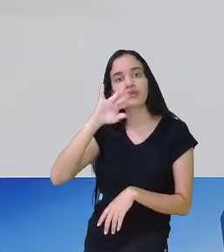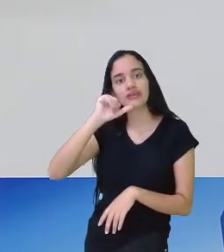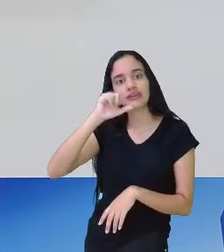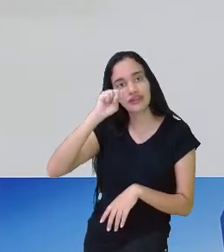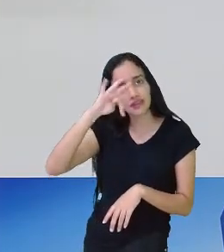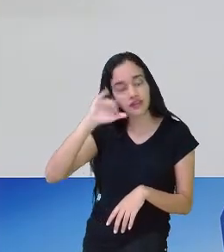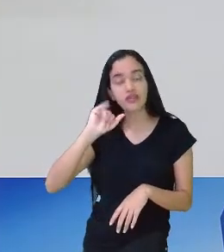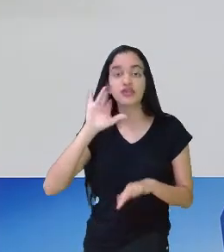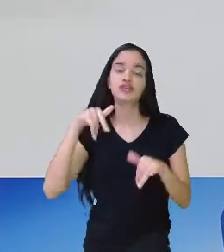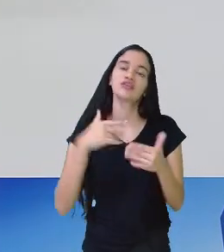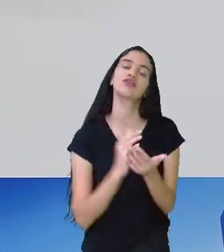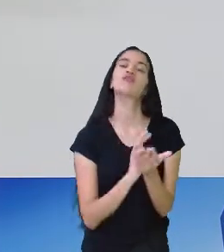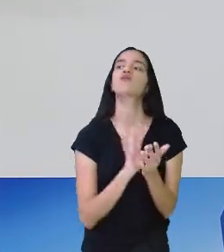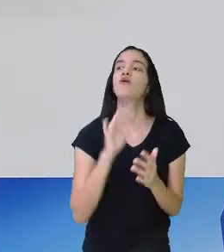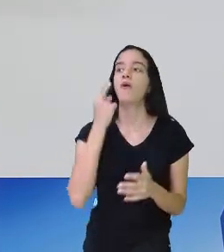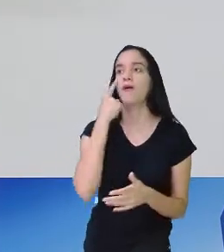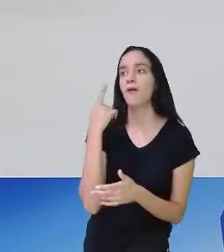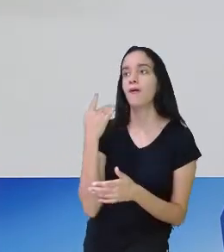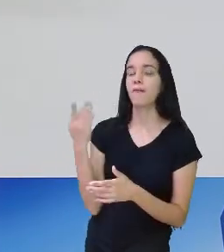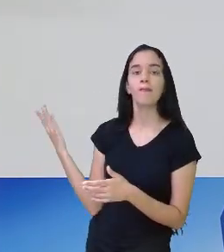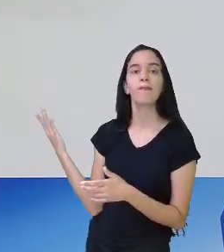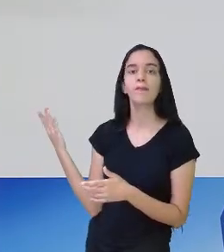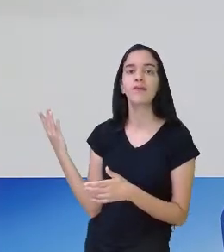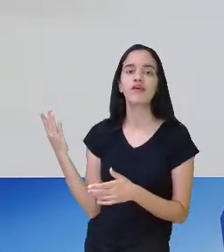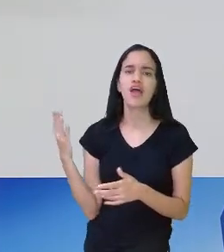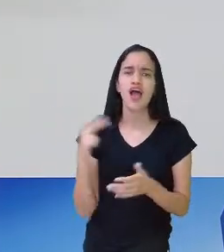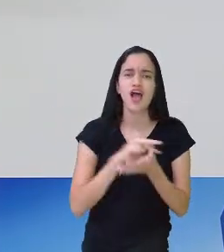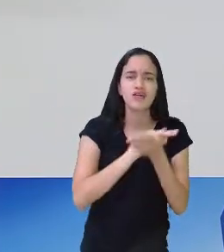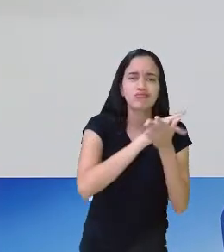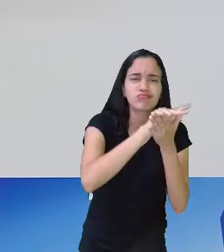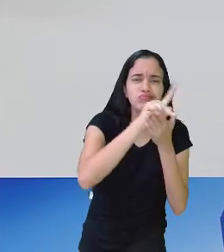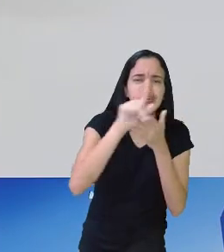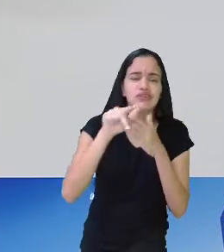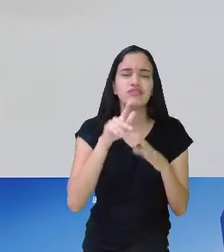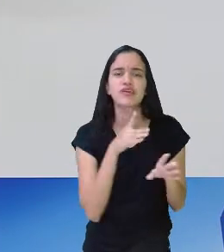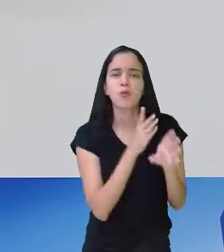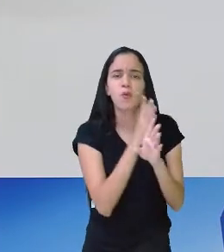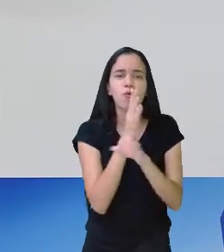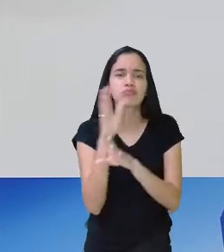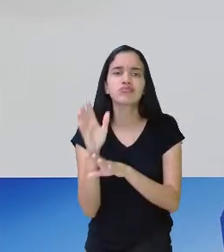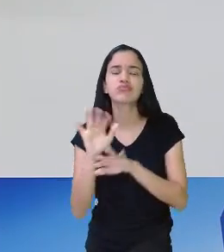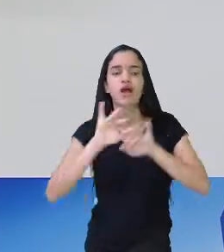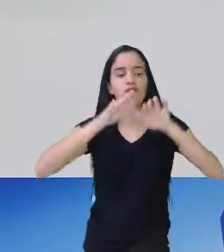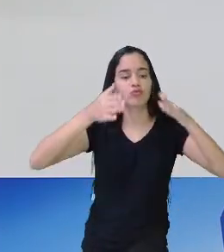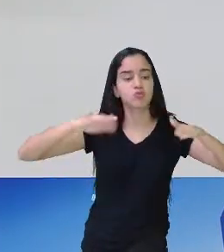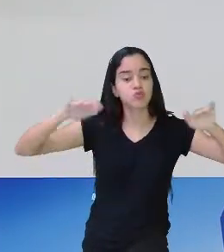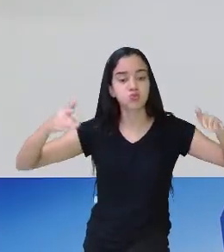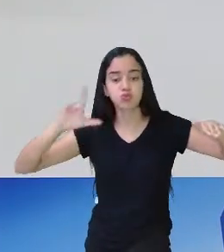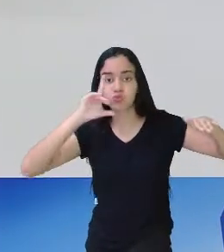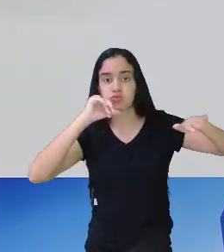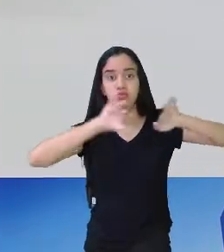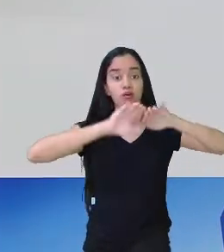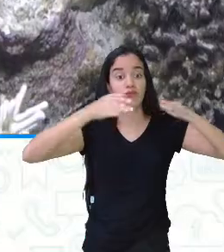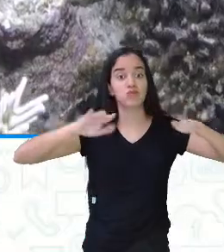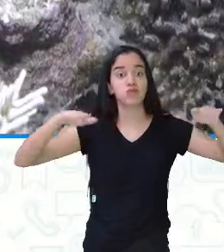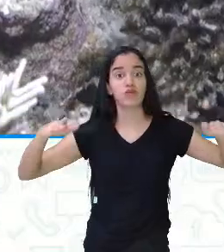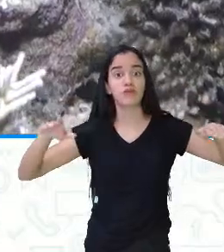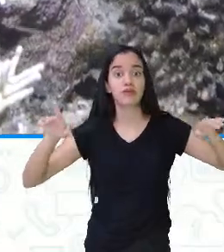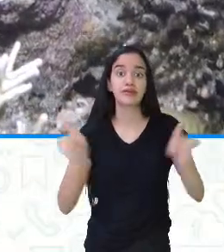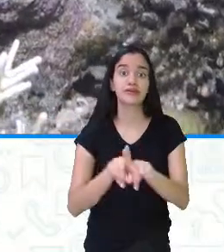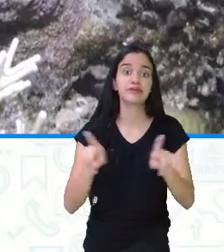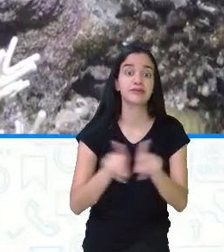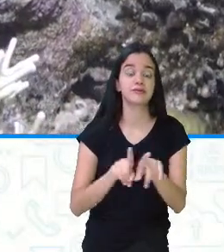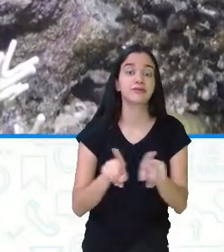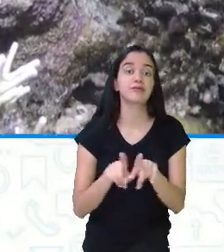só, milhões desses protozoários são encontrados nos oceanos e mares, onde serve também